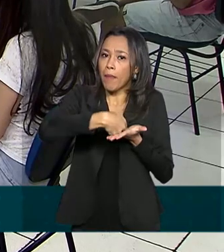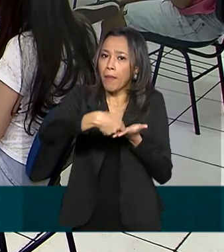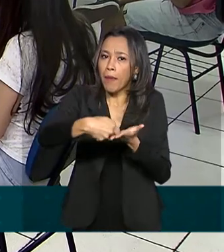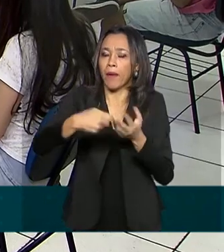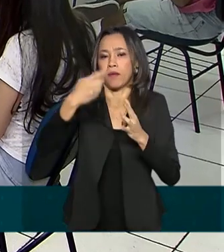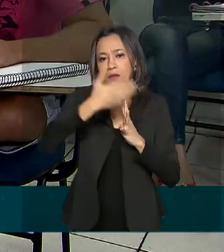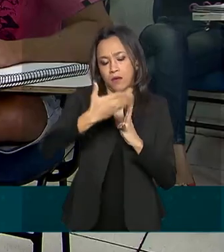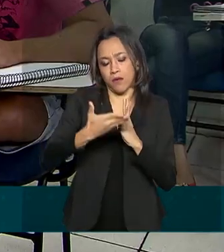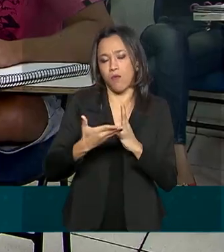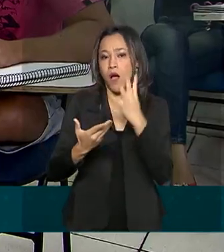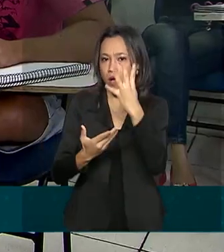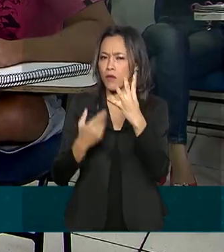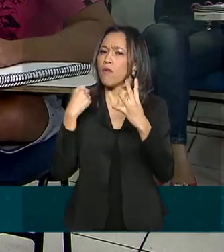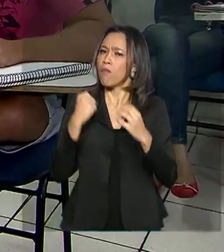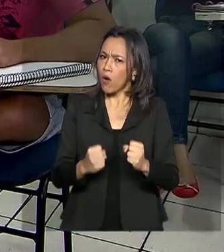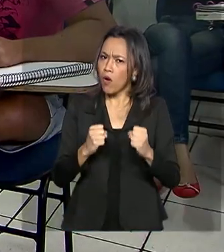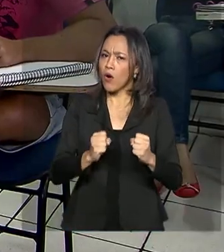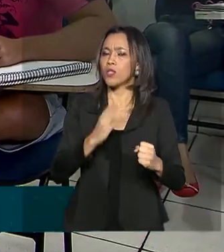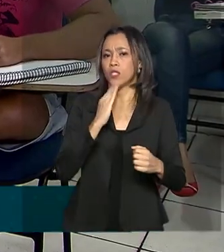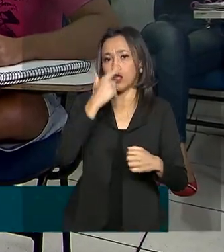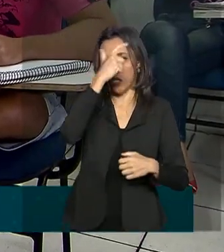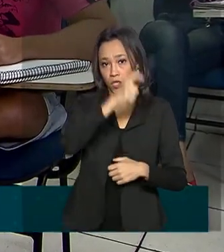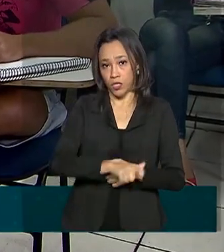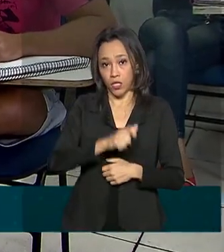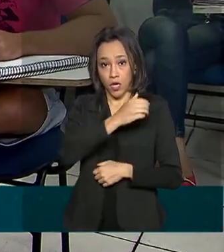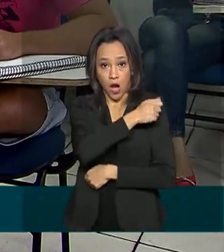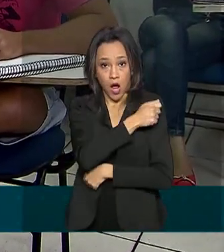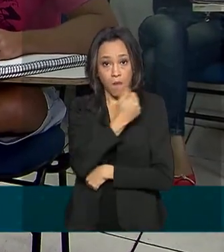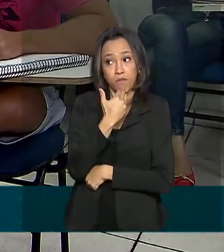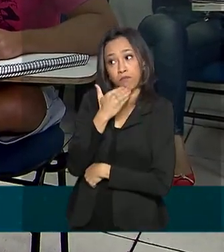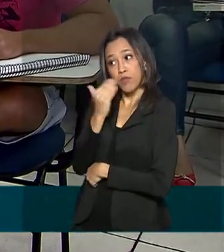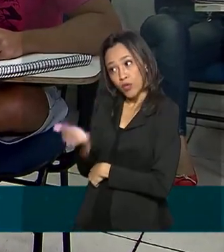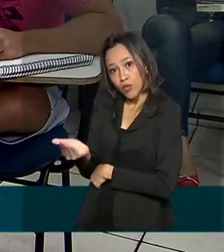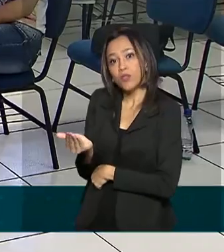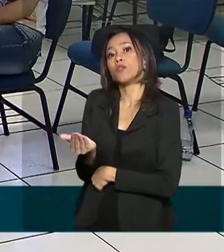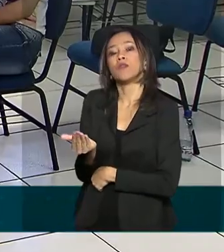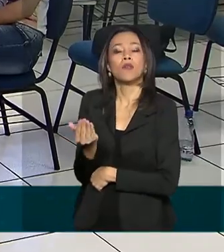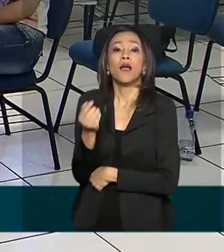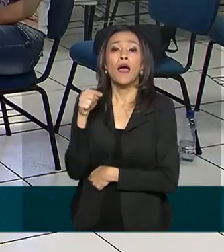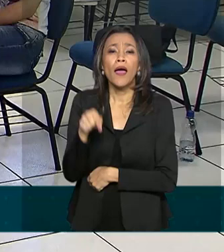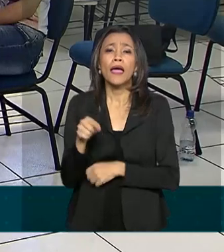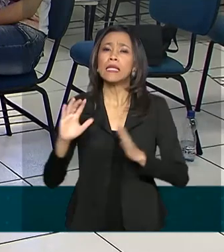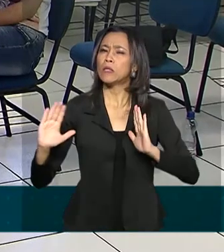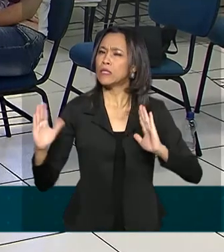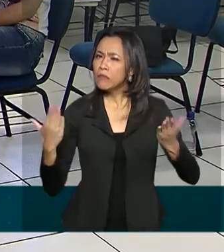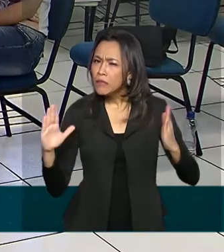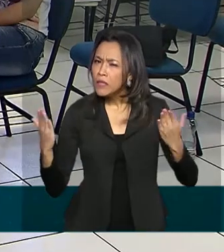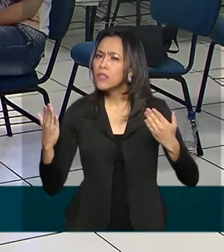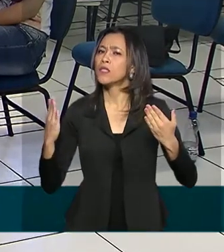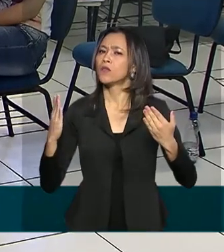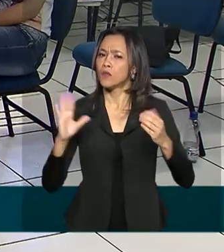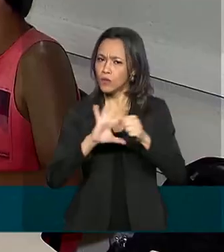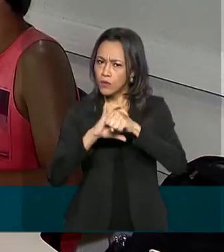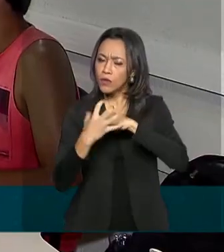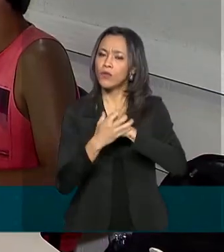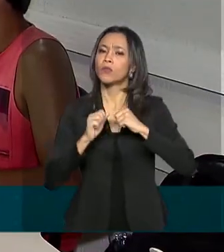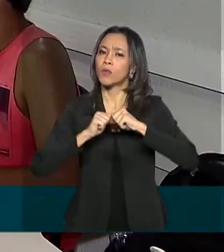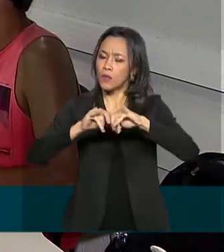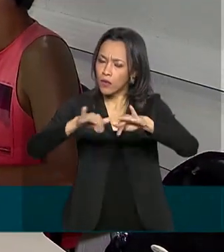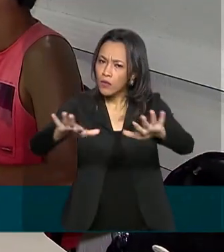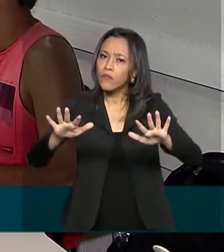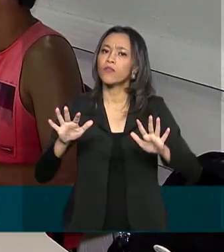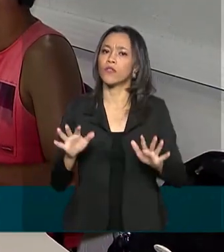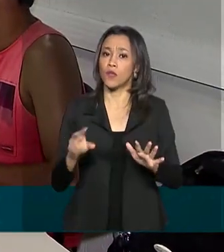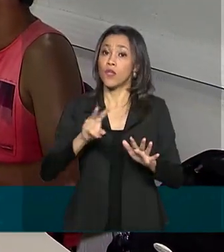do fies já pode ser solicitada pelos estudantes a medida vale enquanto durar a pandemia do novo